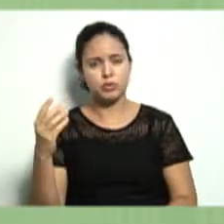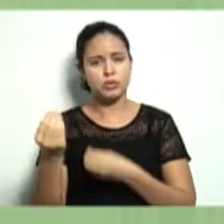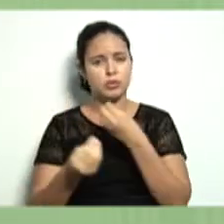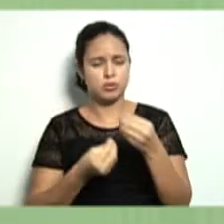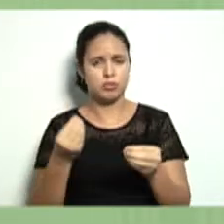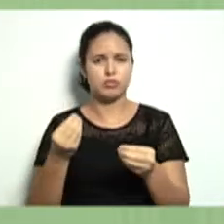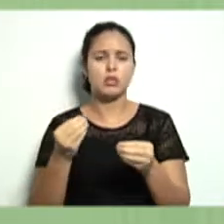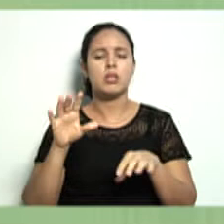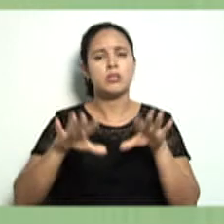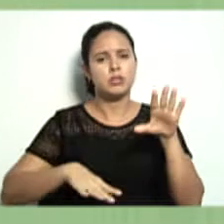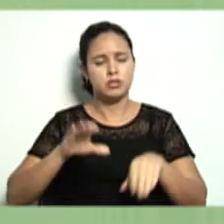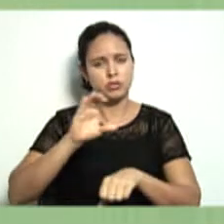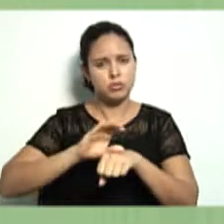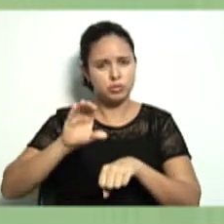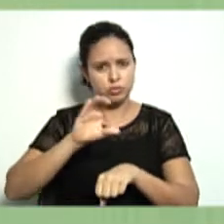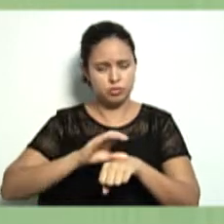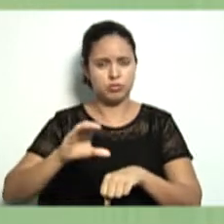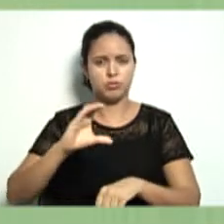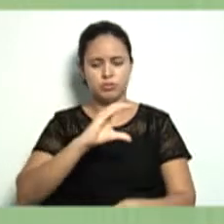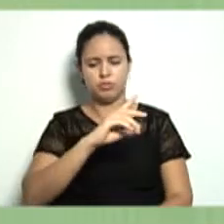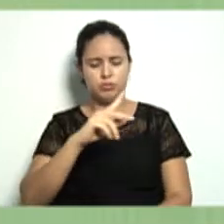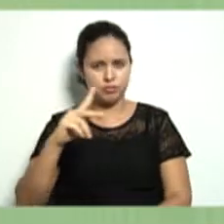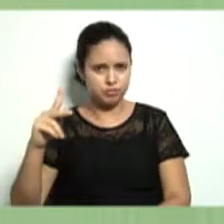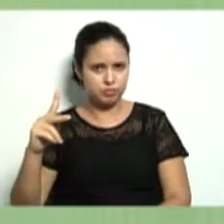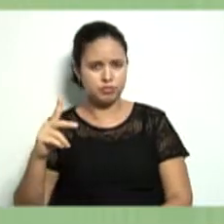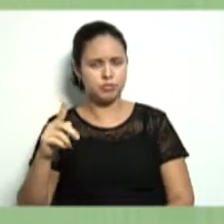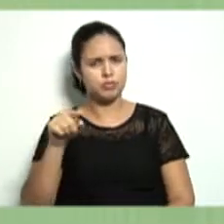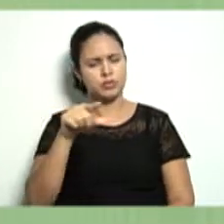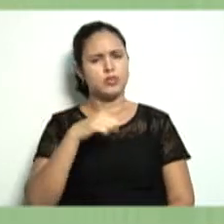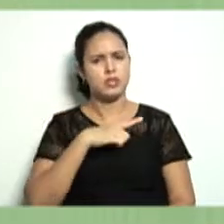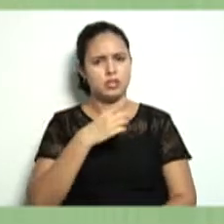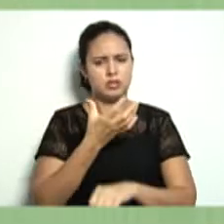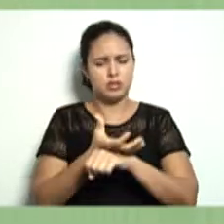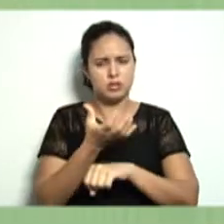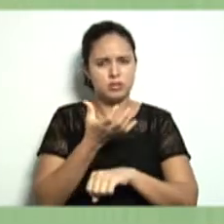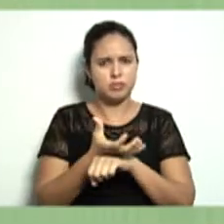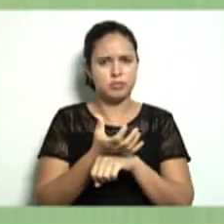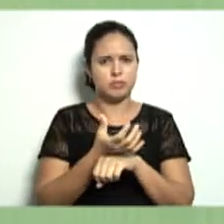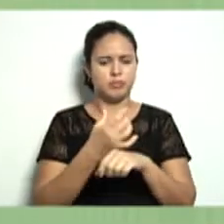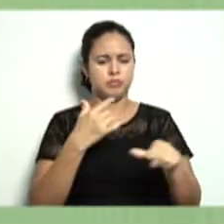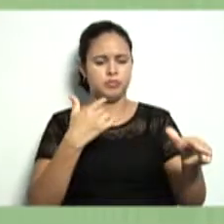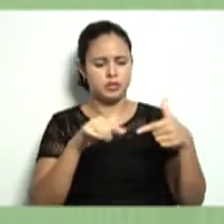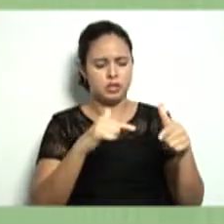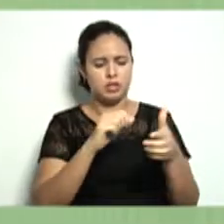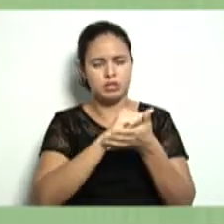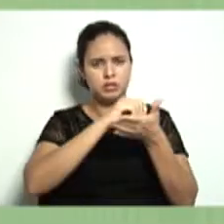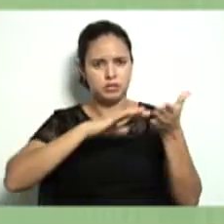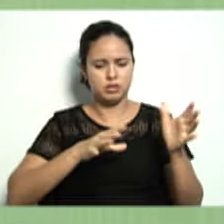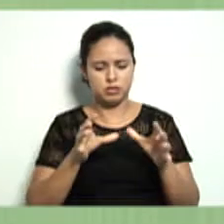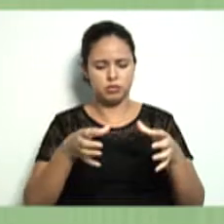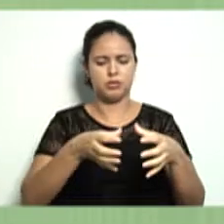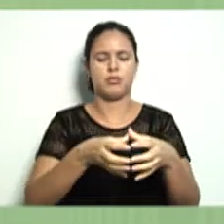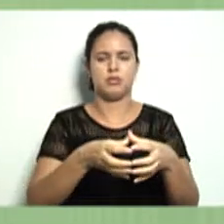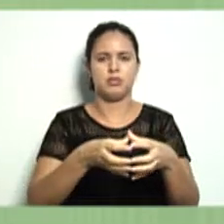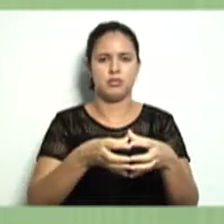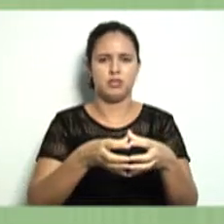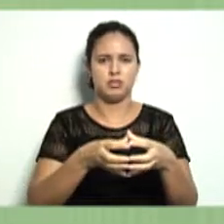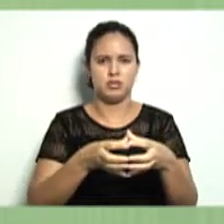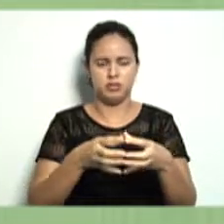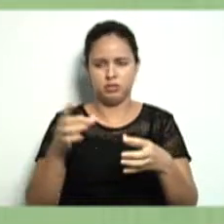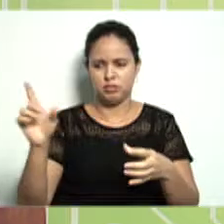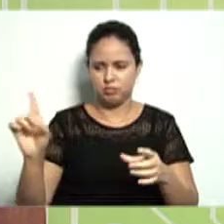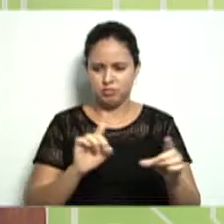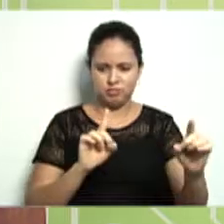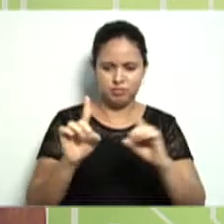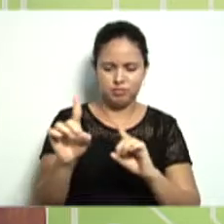de cooperativismo, vai ter algumas disciplinas que você terá trabalhos em equipes. E aí você vai ter que se reunir em equipe, vai